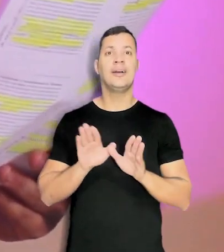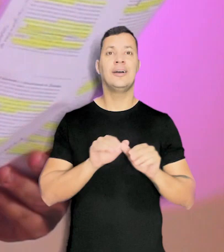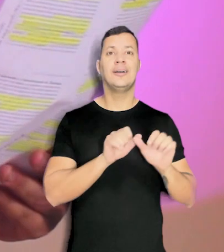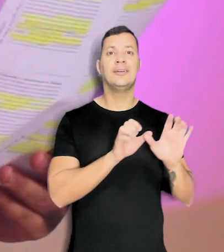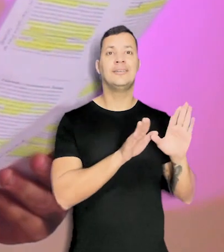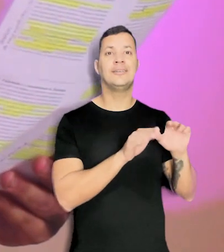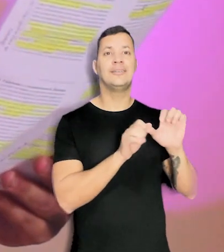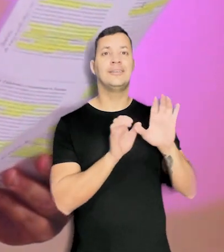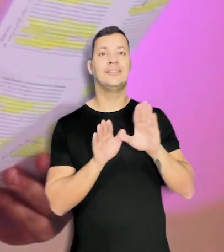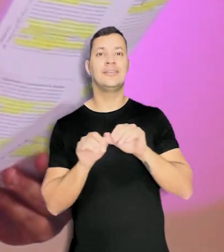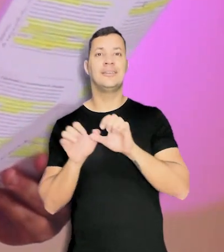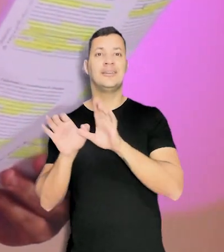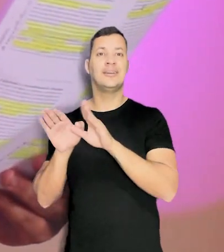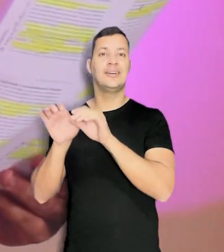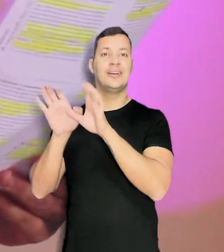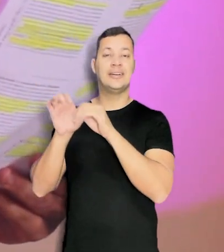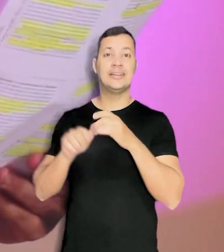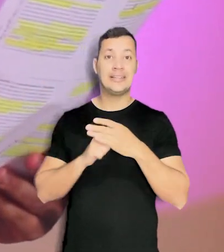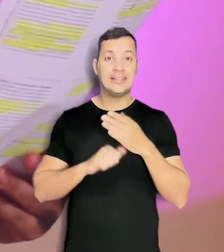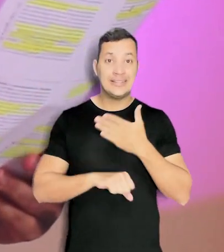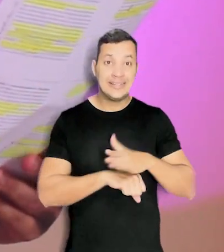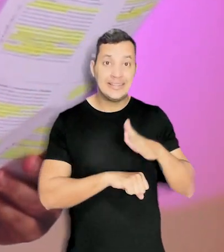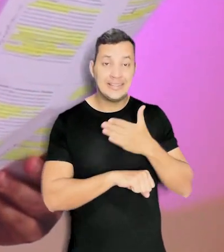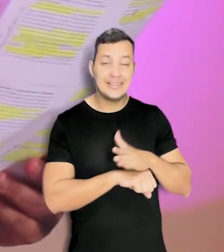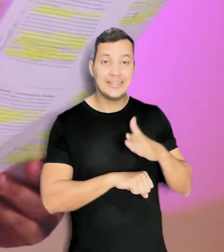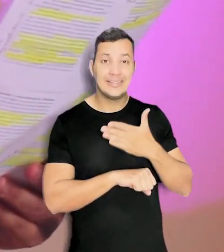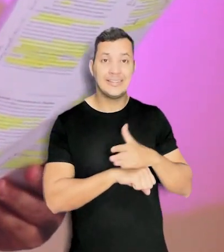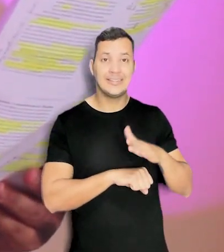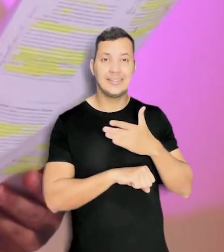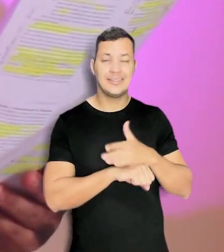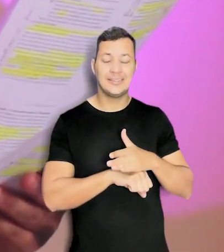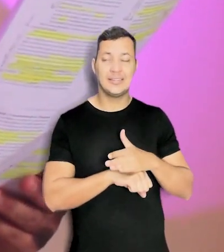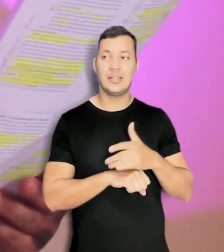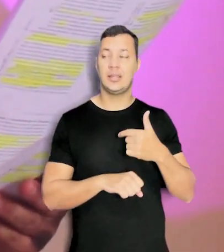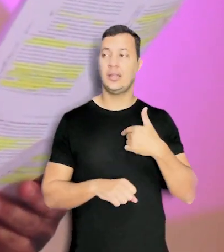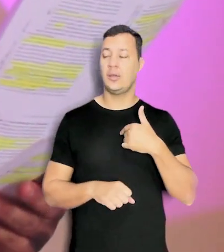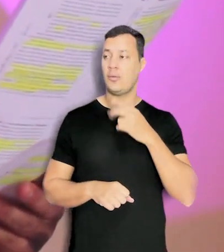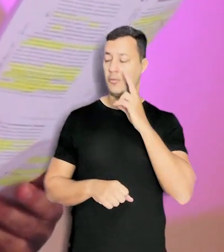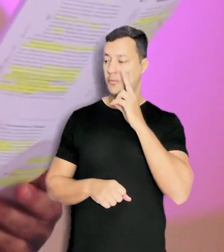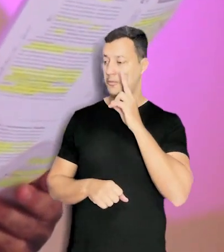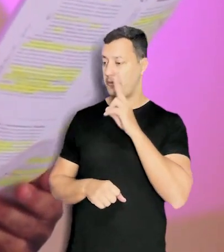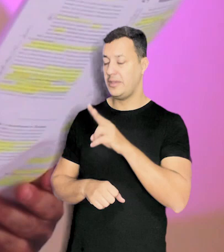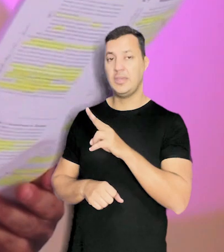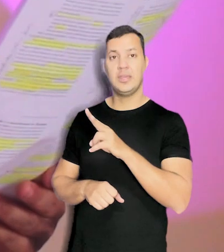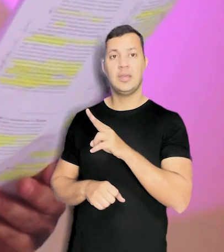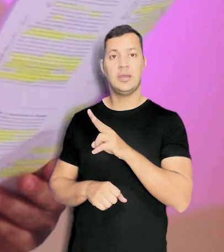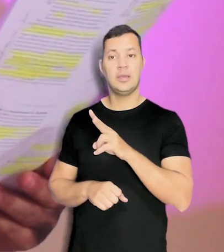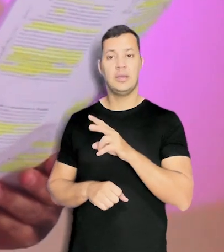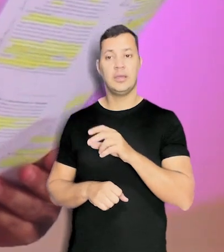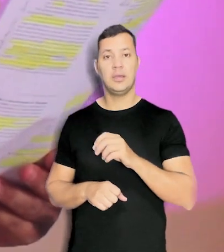bosques principiam a trinar, eu a vi